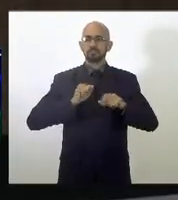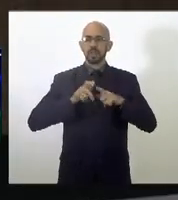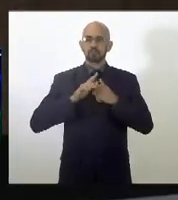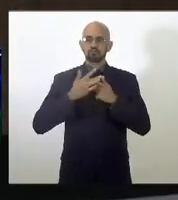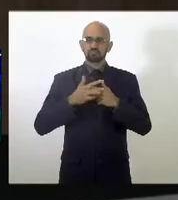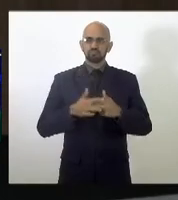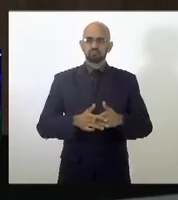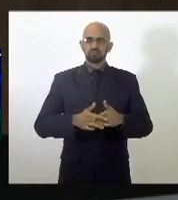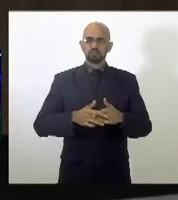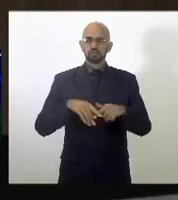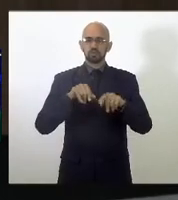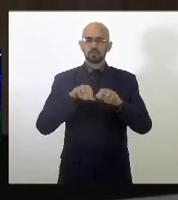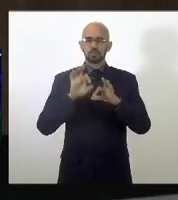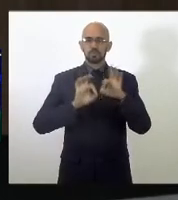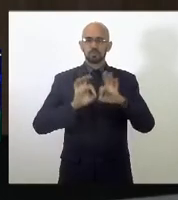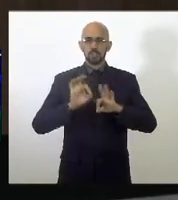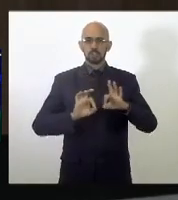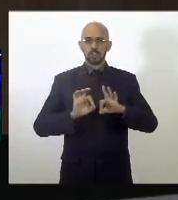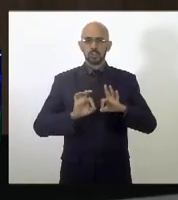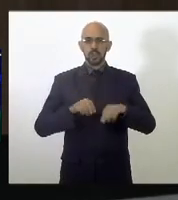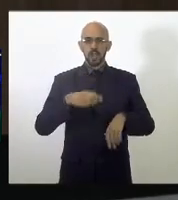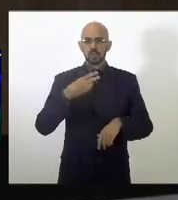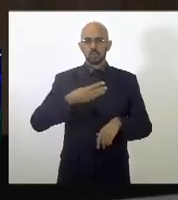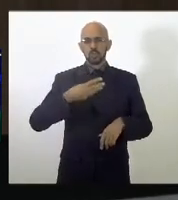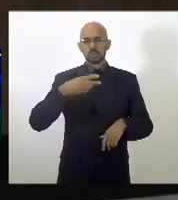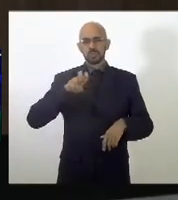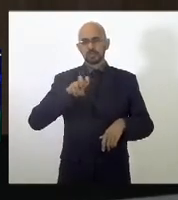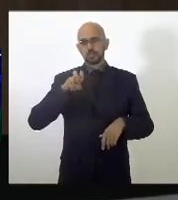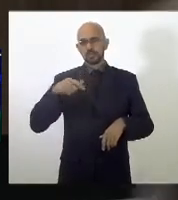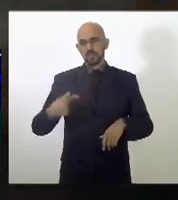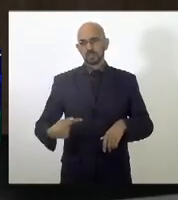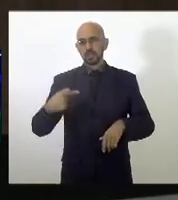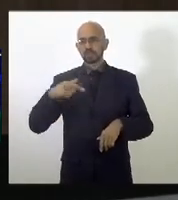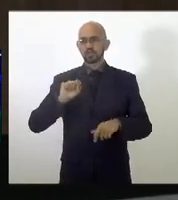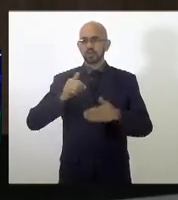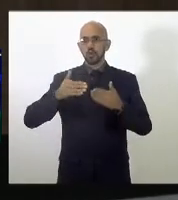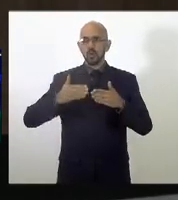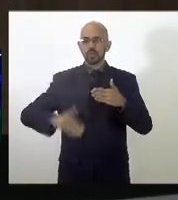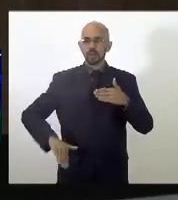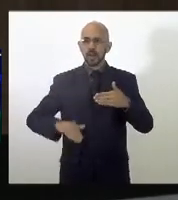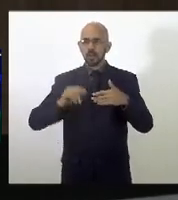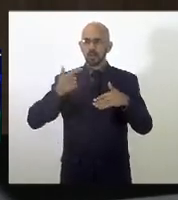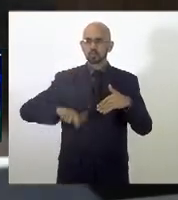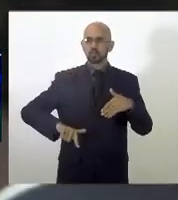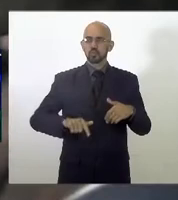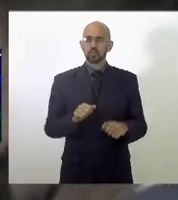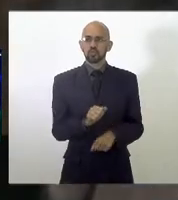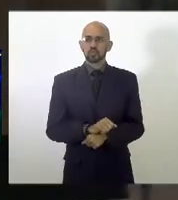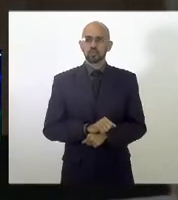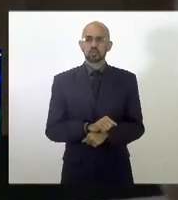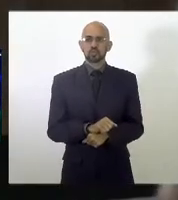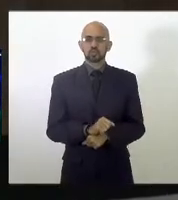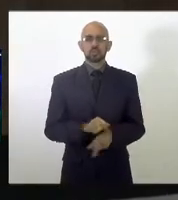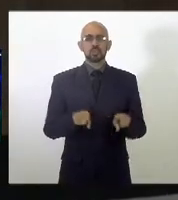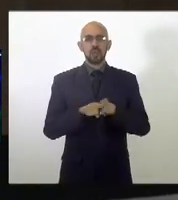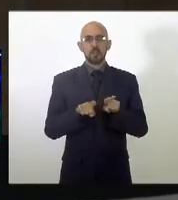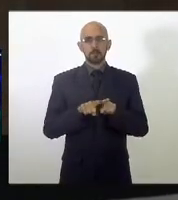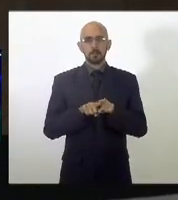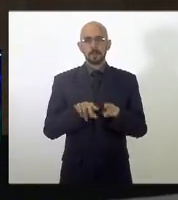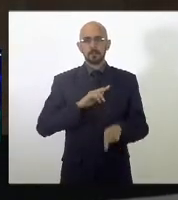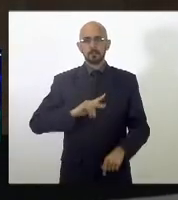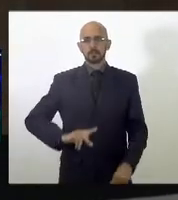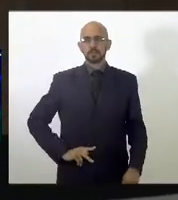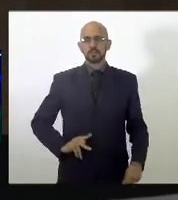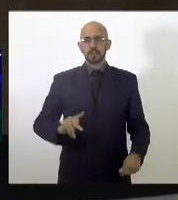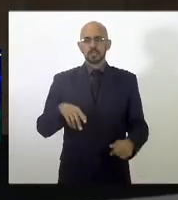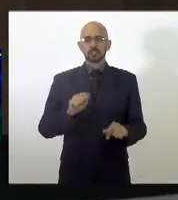elas a 2, a 3, a 5 e a 7, e contrário às demais. E, senhor presidente, por fim, queria anunciar a